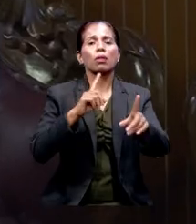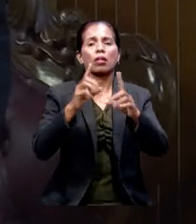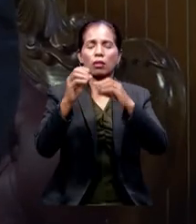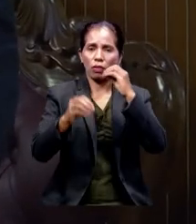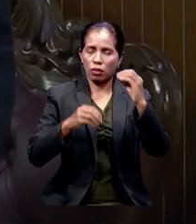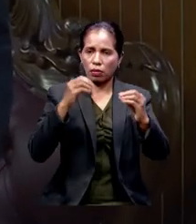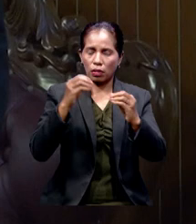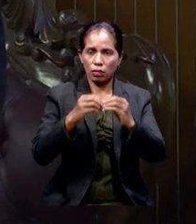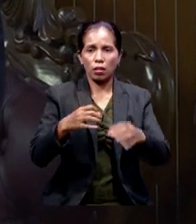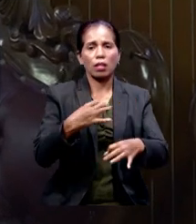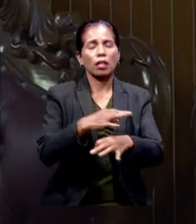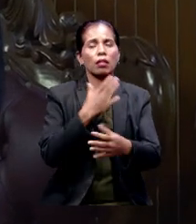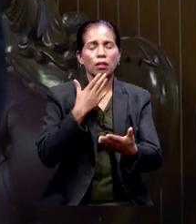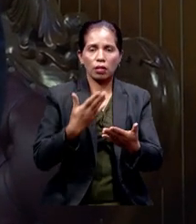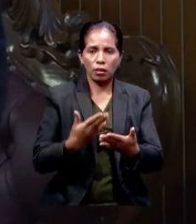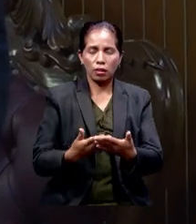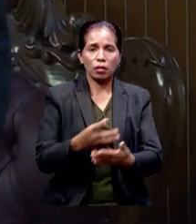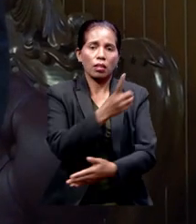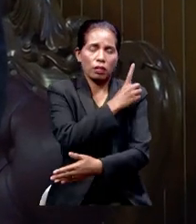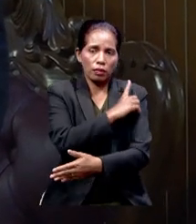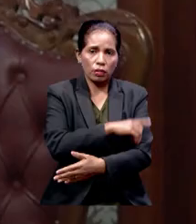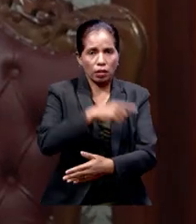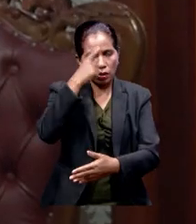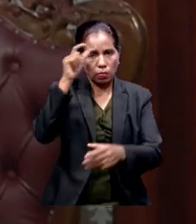a recuperação e a área de defesa, também o